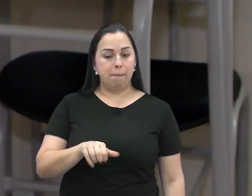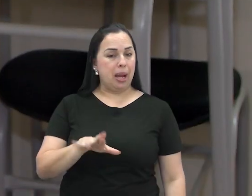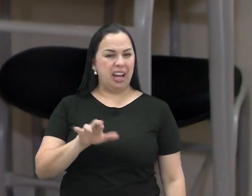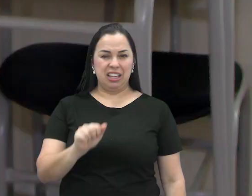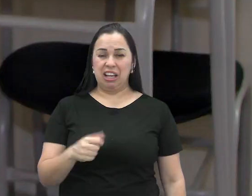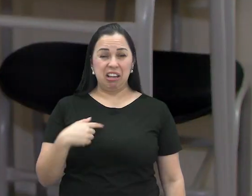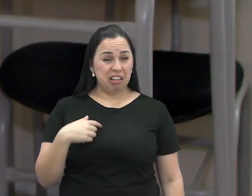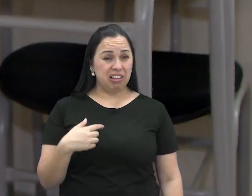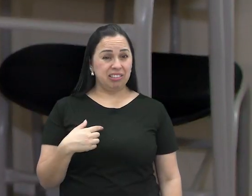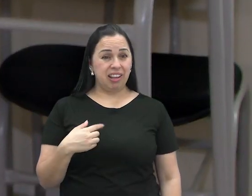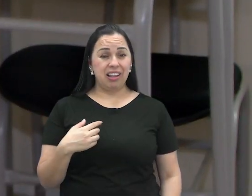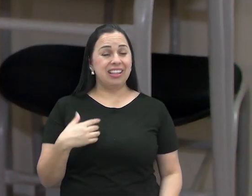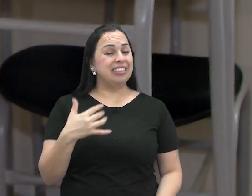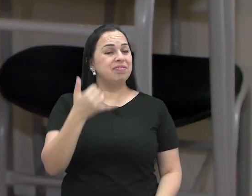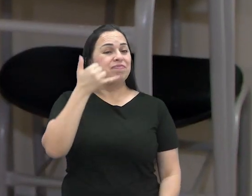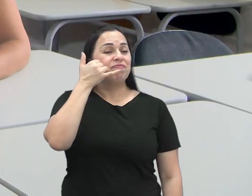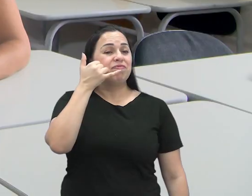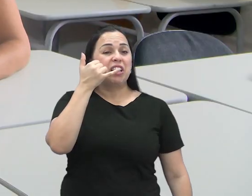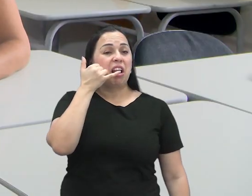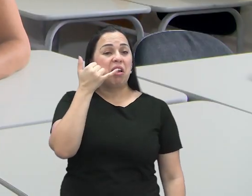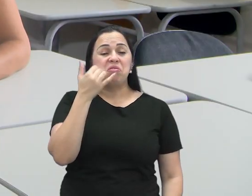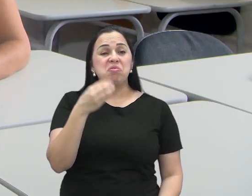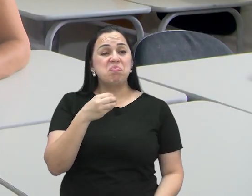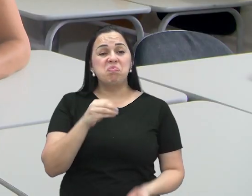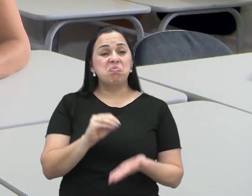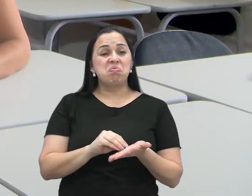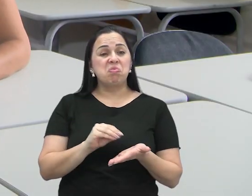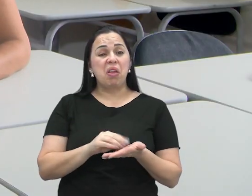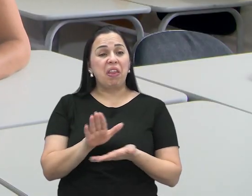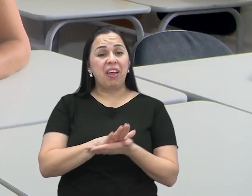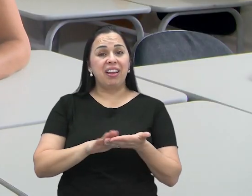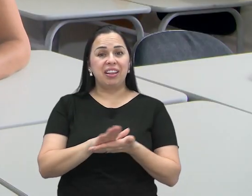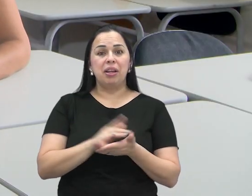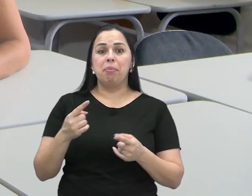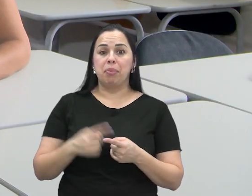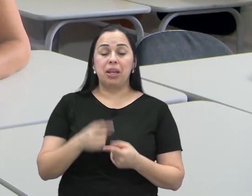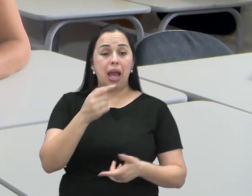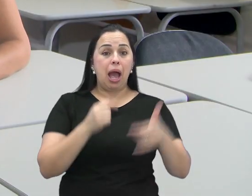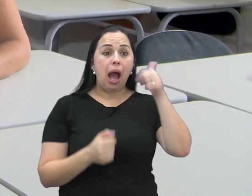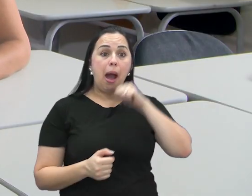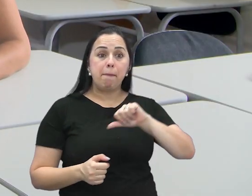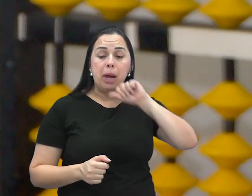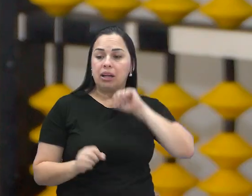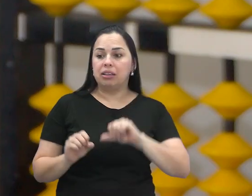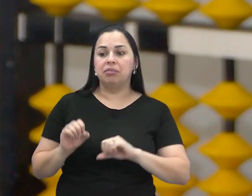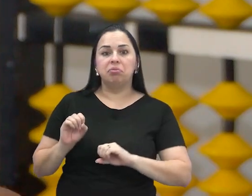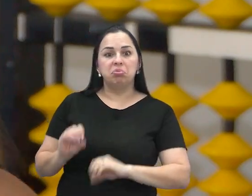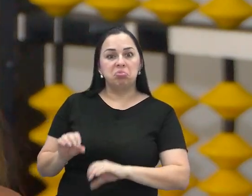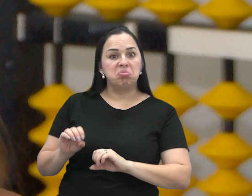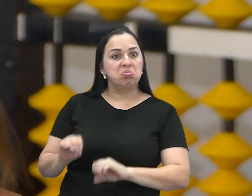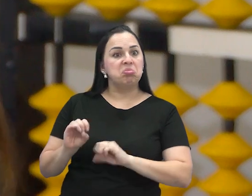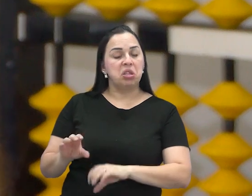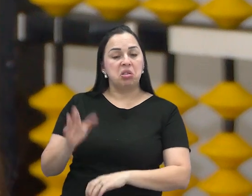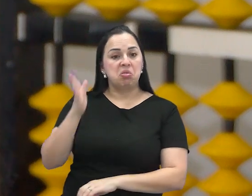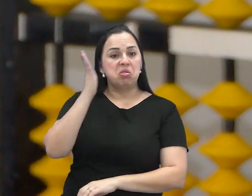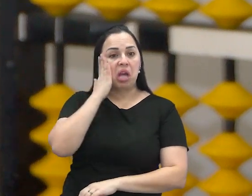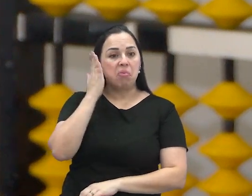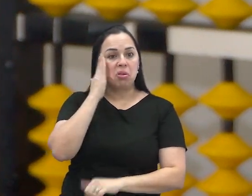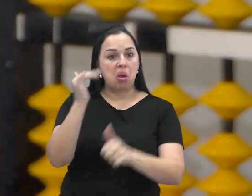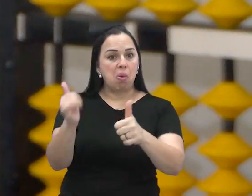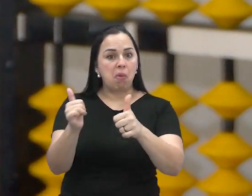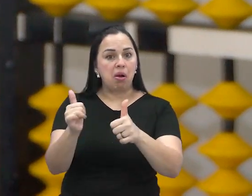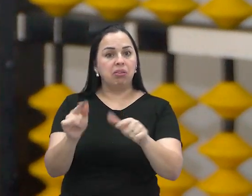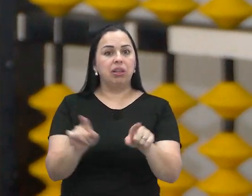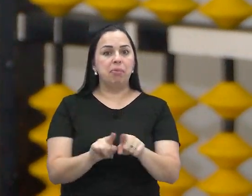A Maria nem vai sentir falta, já que foi educada sem o uso de nenhuma tela. A mãe, Mariana,